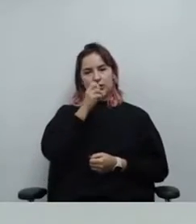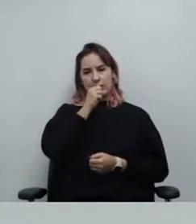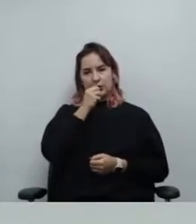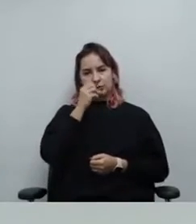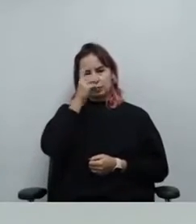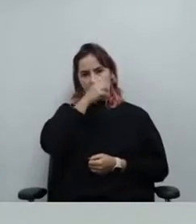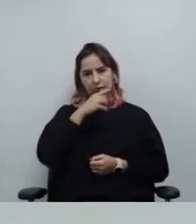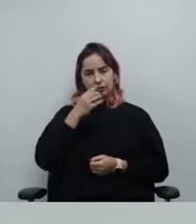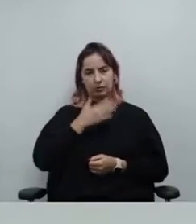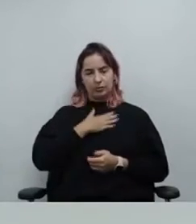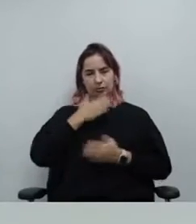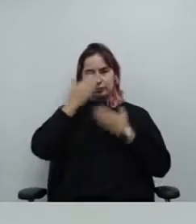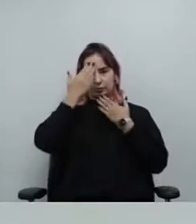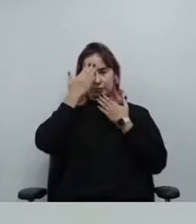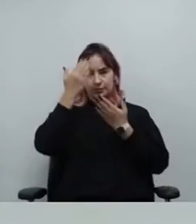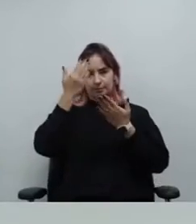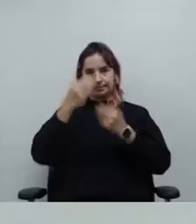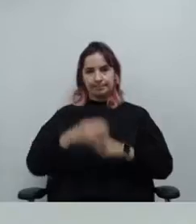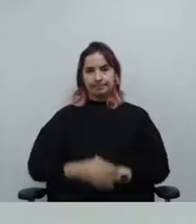o meu muito obrigado.